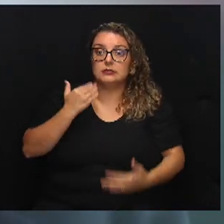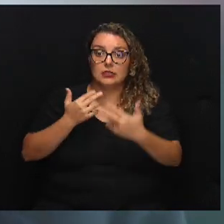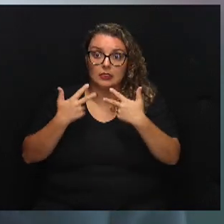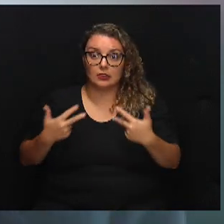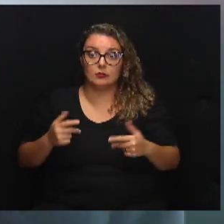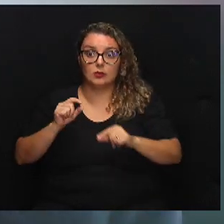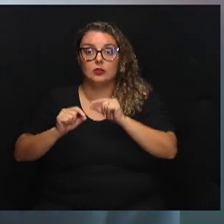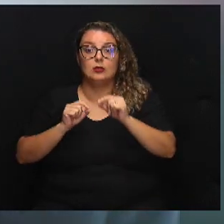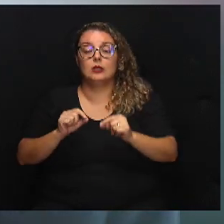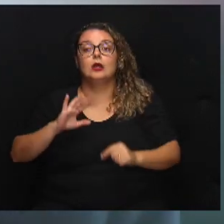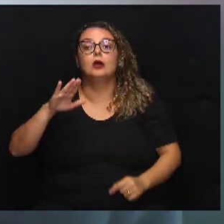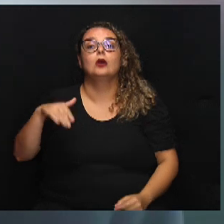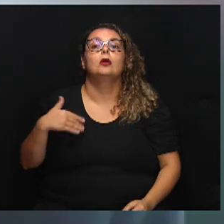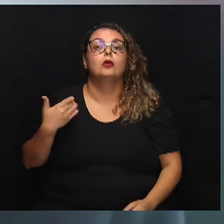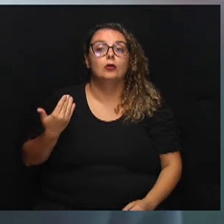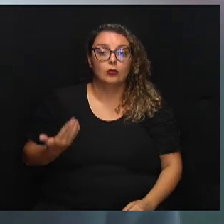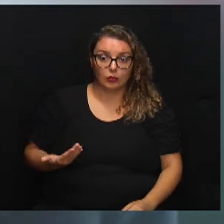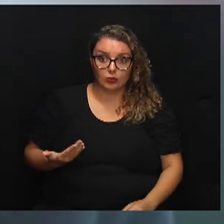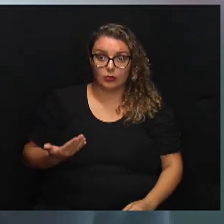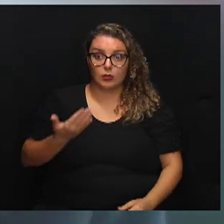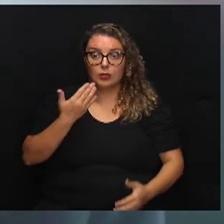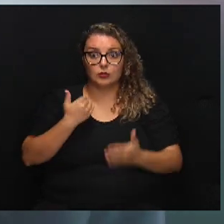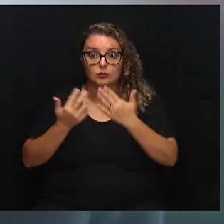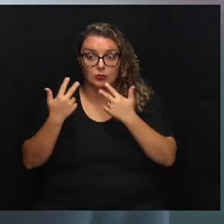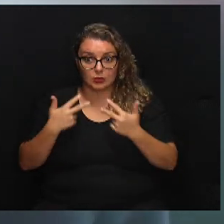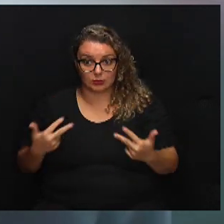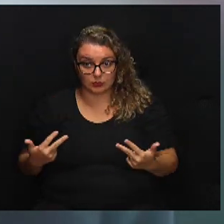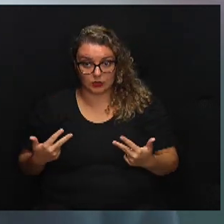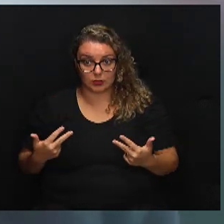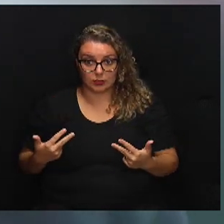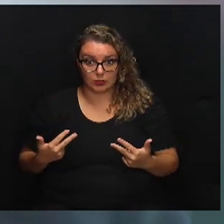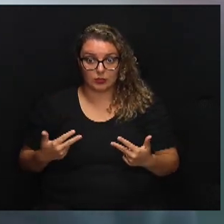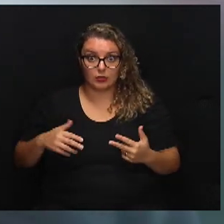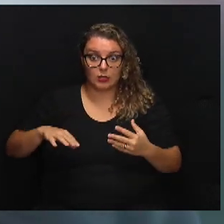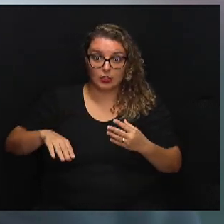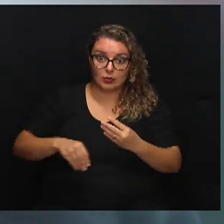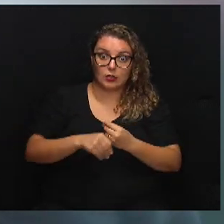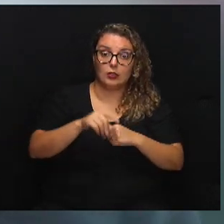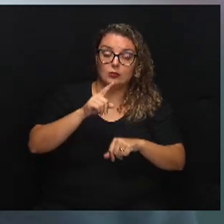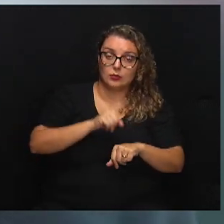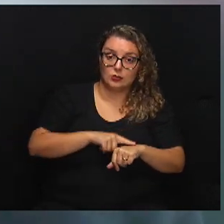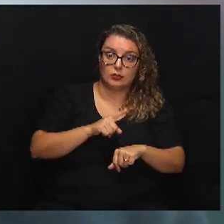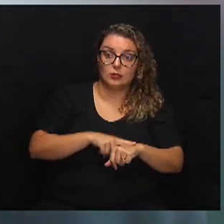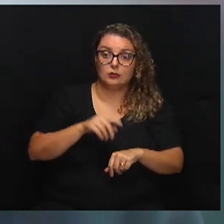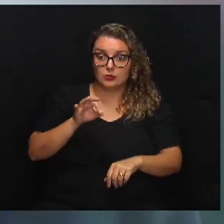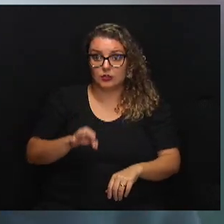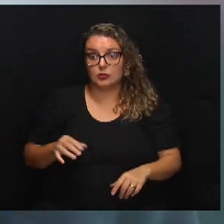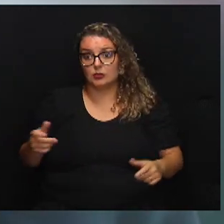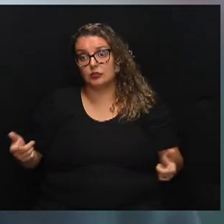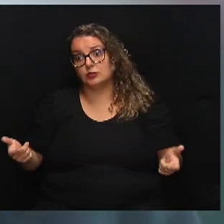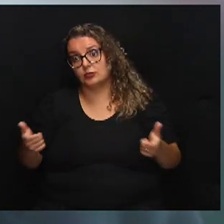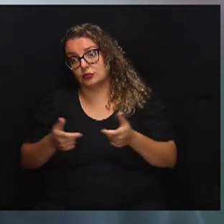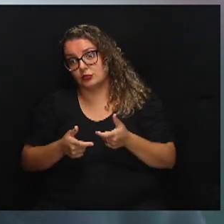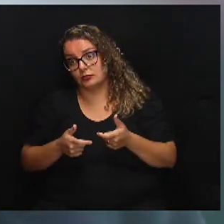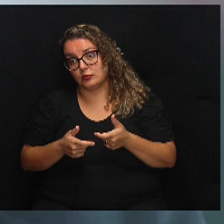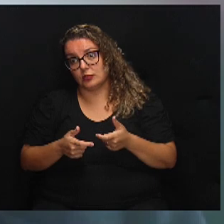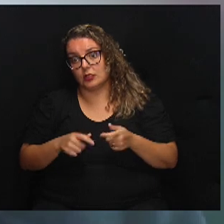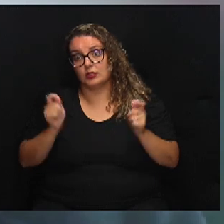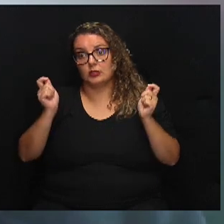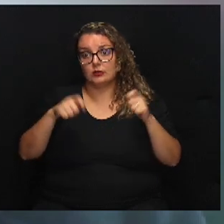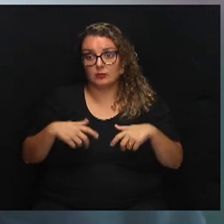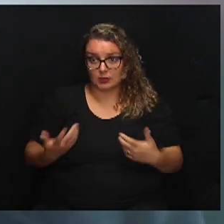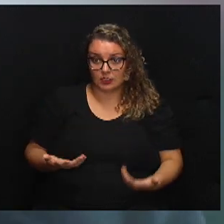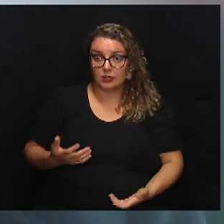que, quando o alimento ele é introduzido no tempo certo, diminui muito as possibilidades